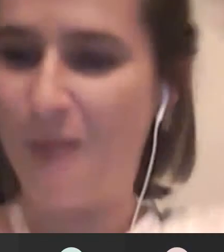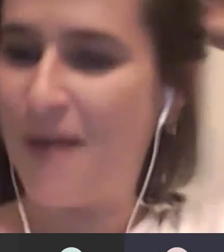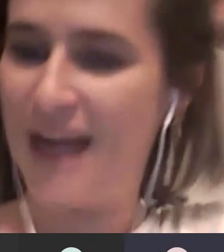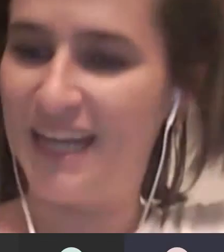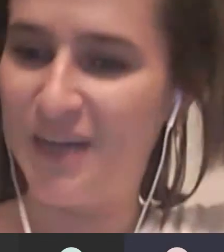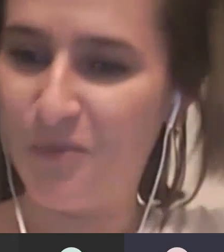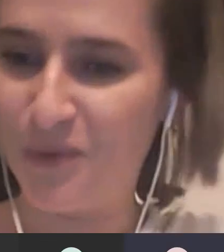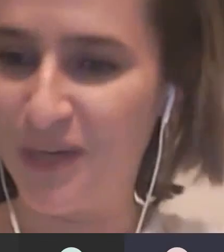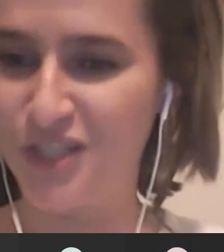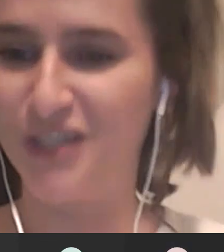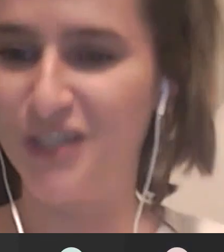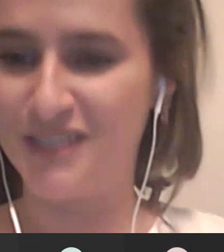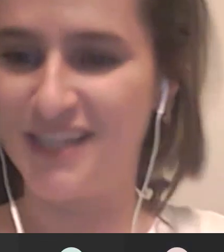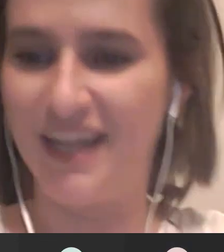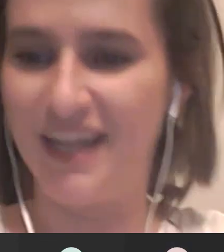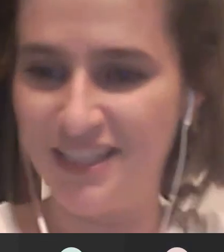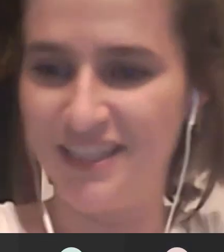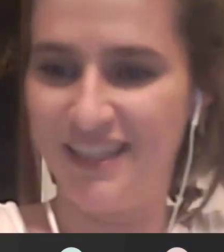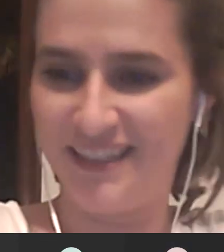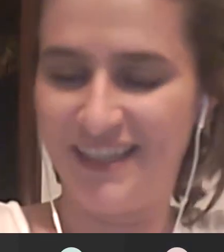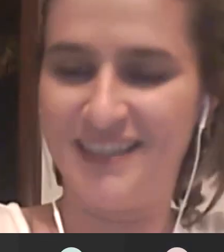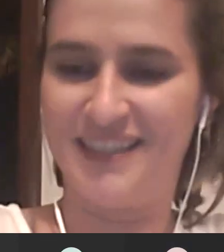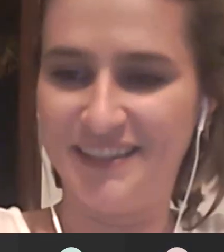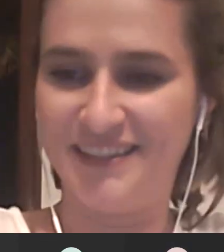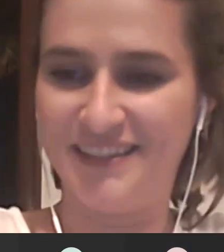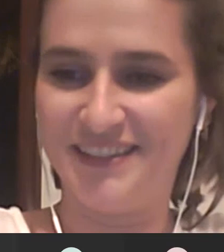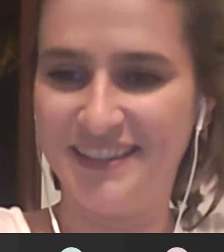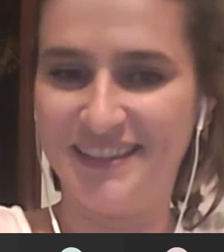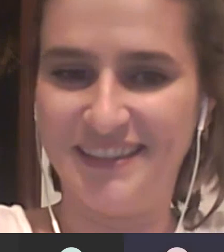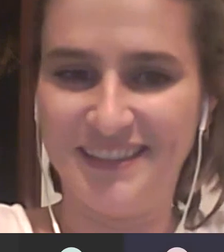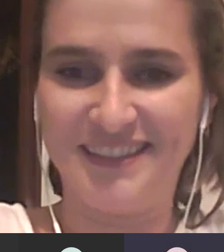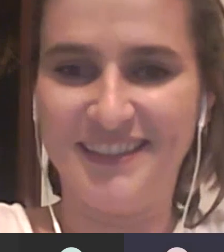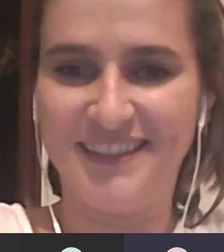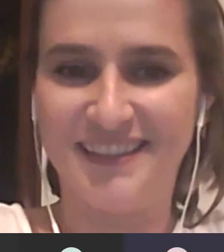Pode ser uma balinha ou pirulitinho, não. Vocês querem lanche, né? Tá certo.